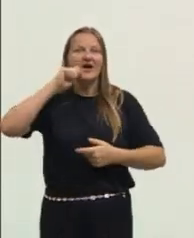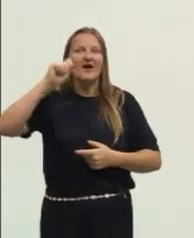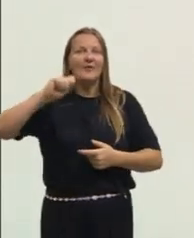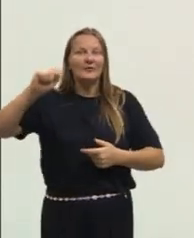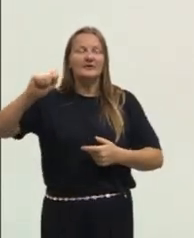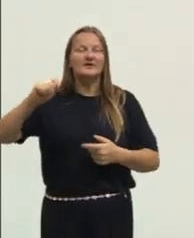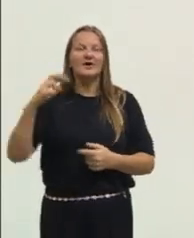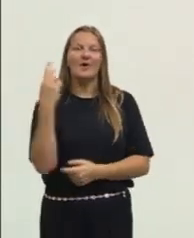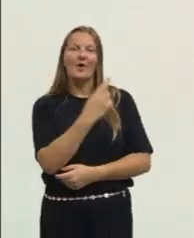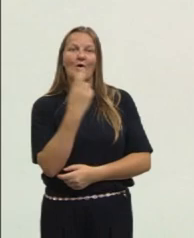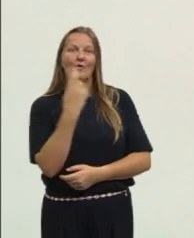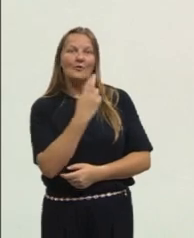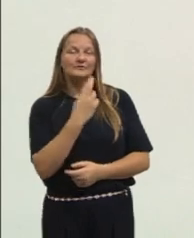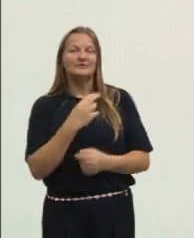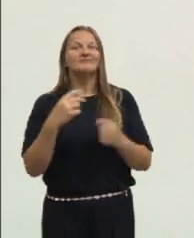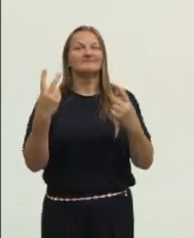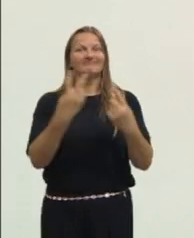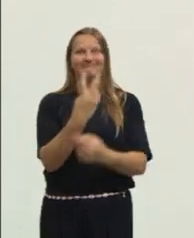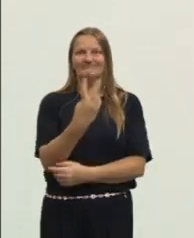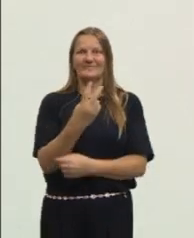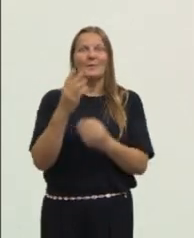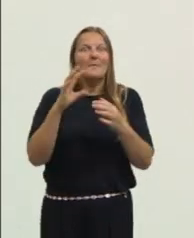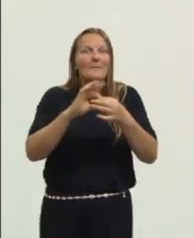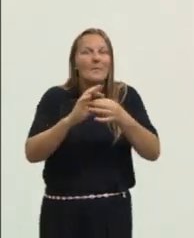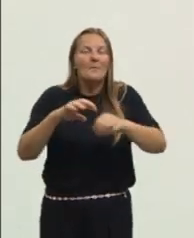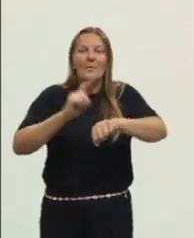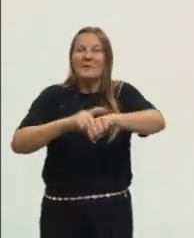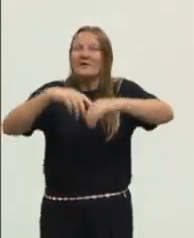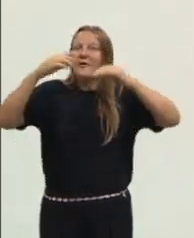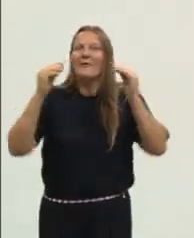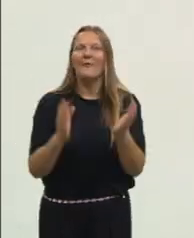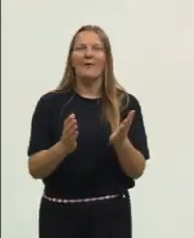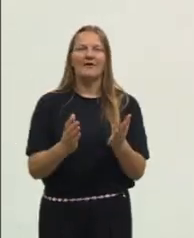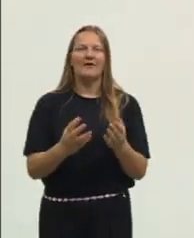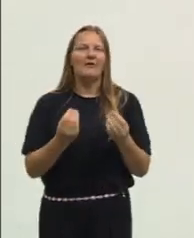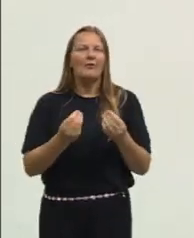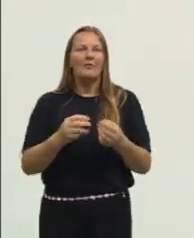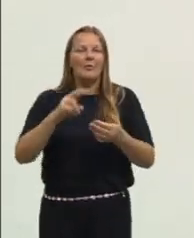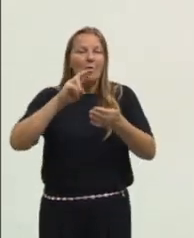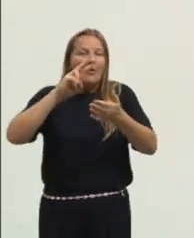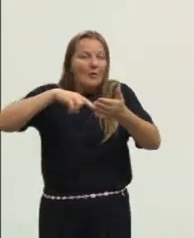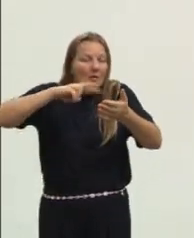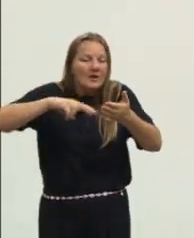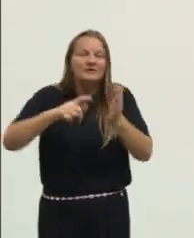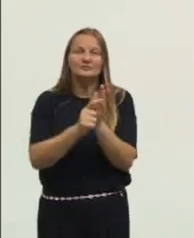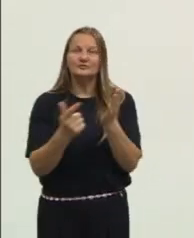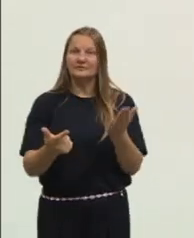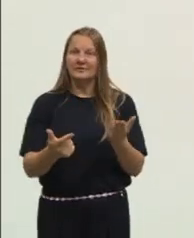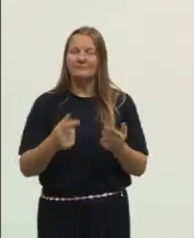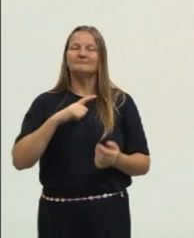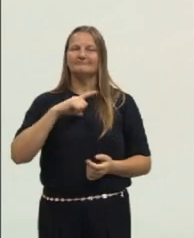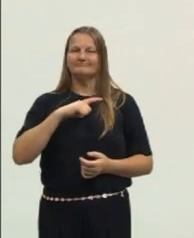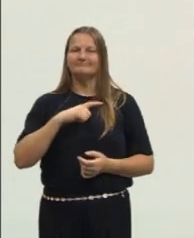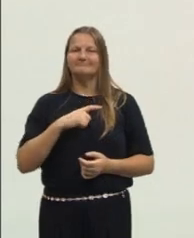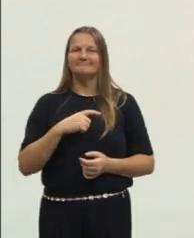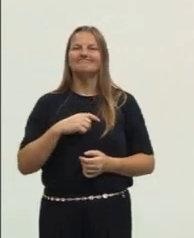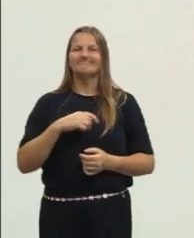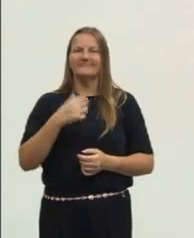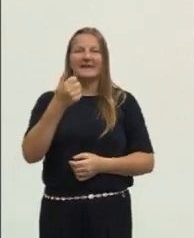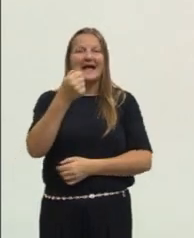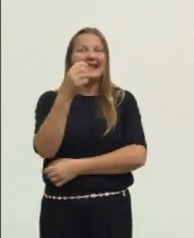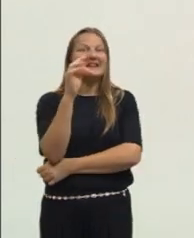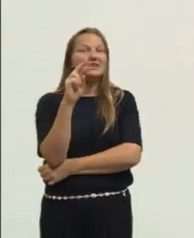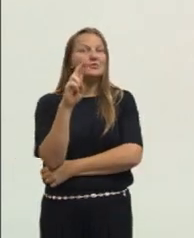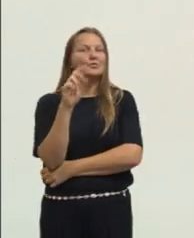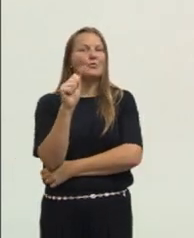questões relacionadas são coisas bem contemporâneas que como é que tu vai acessar isso aí lendo jornal né estando estando atualizado o